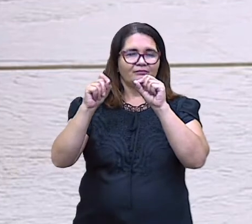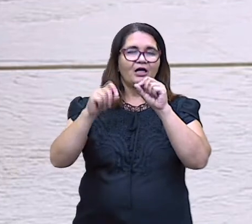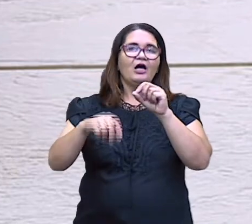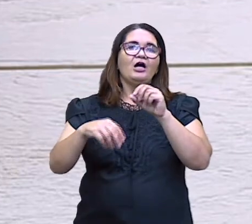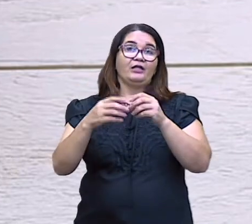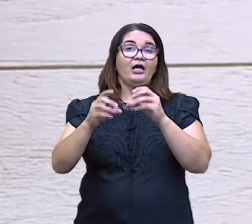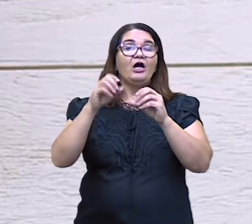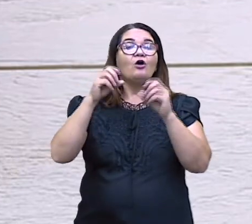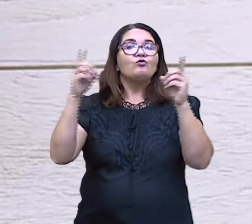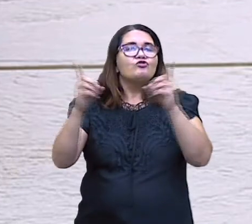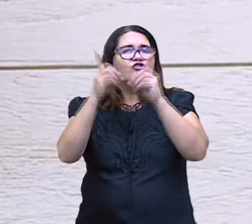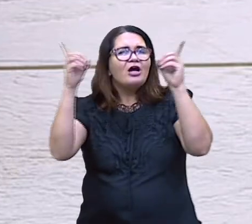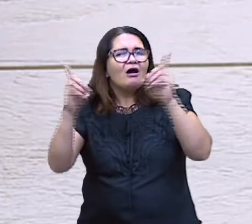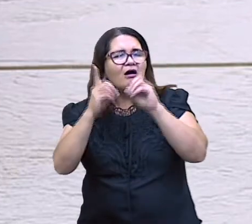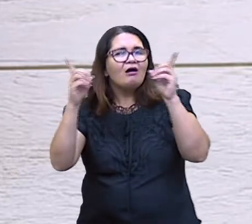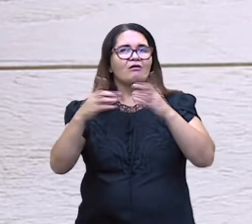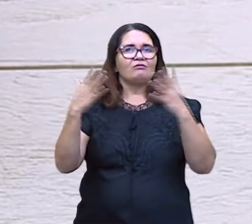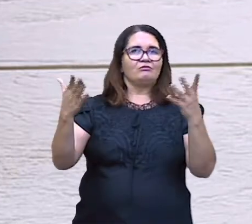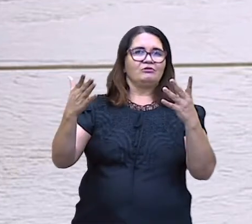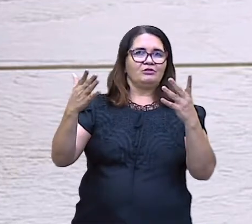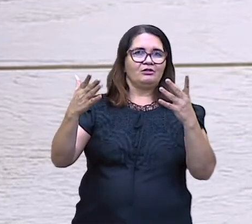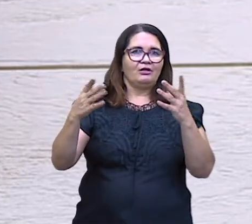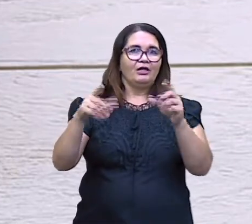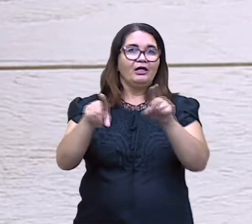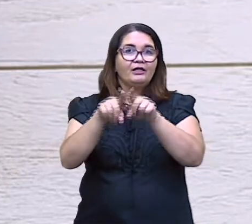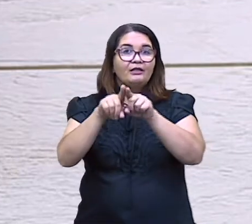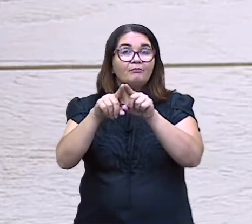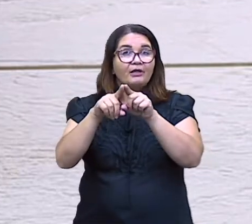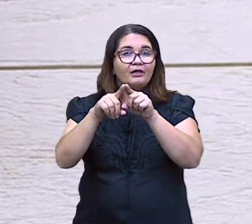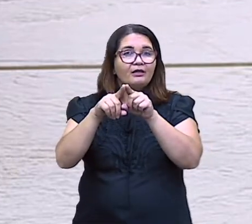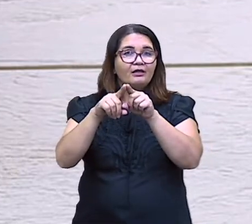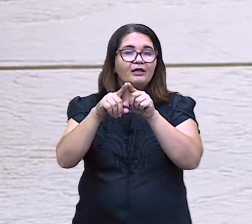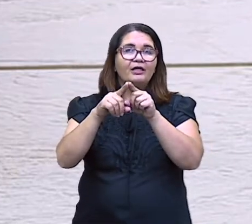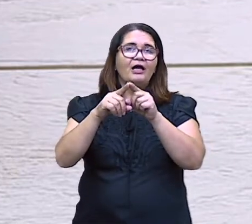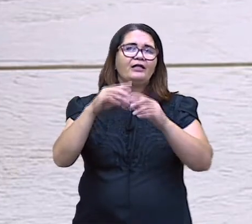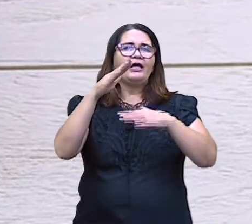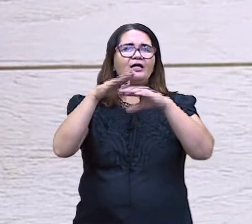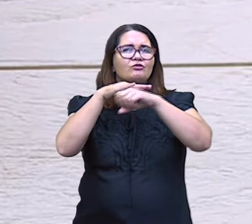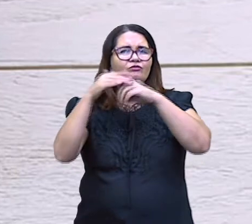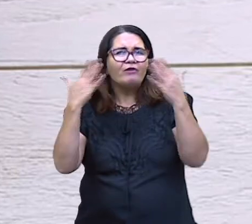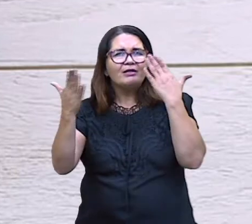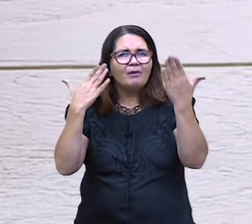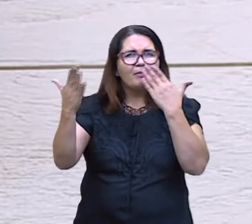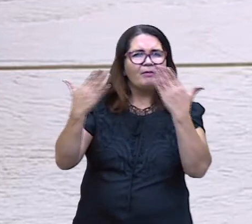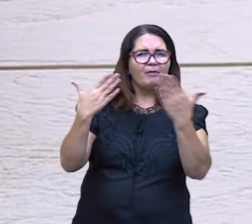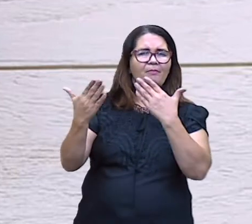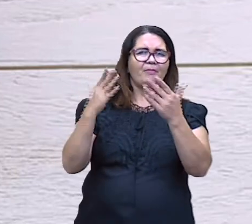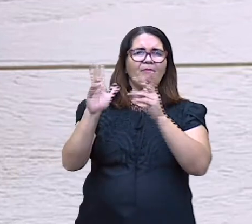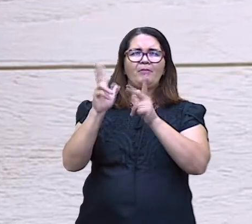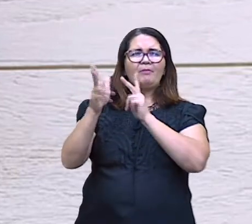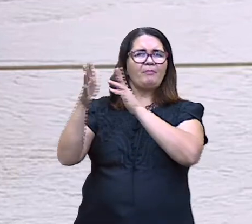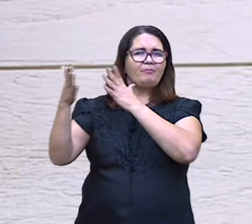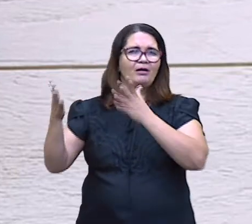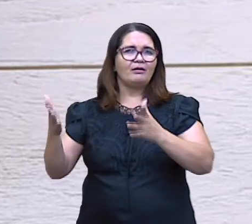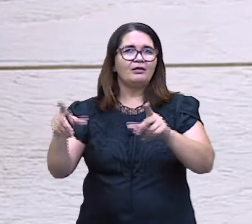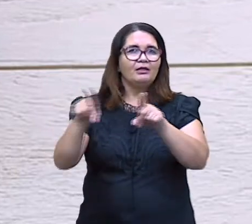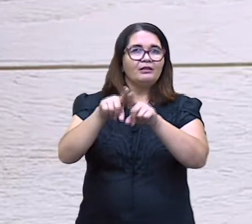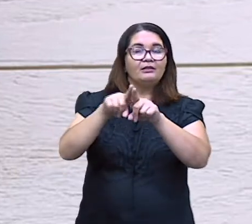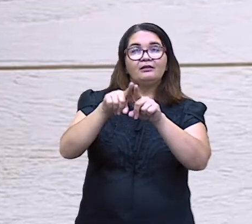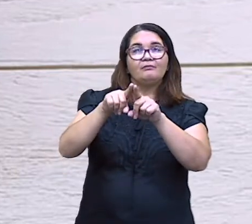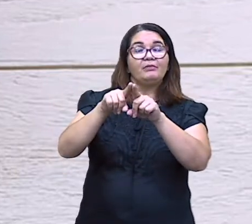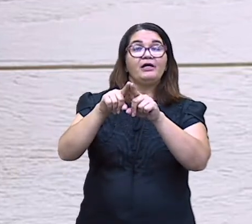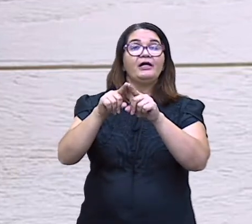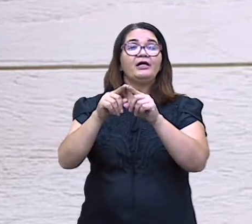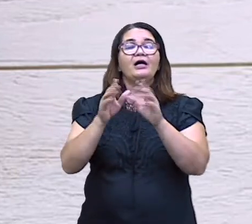na cena, diálogos, composto pelo quê? Personagem e o que ele fala, né? E a transição,